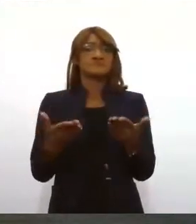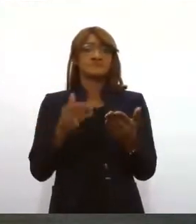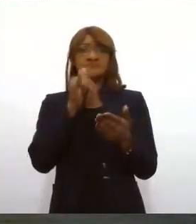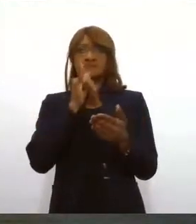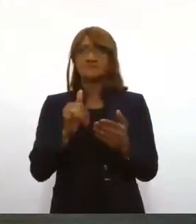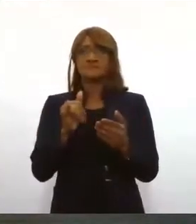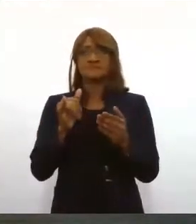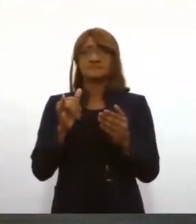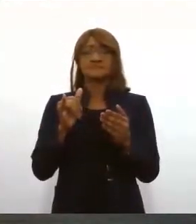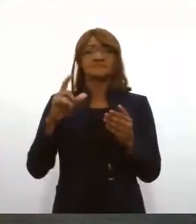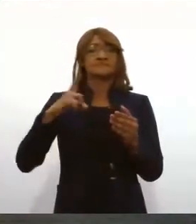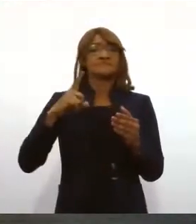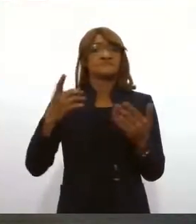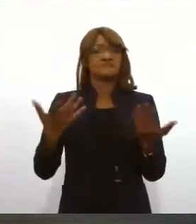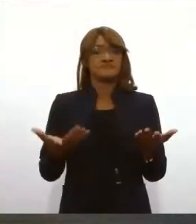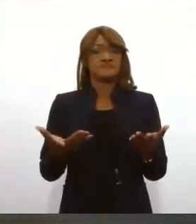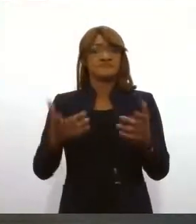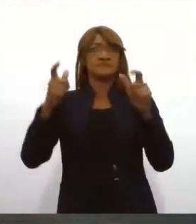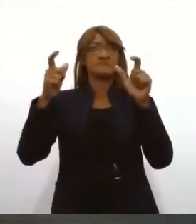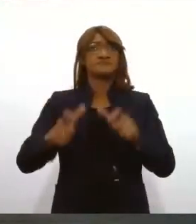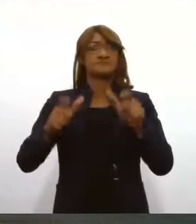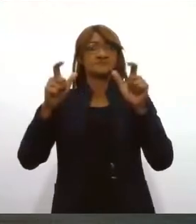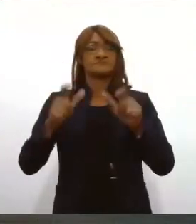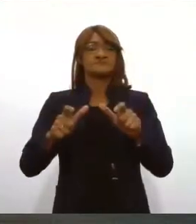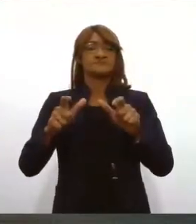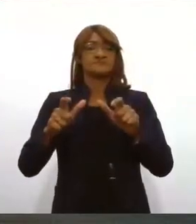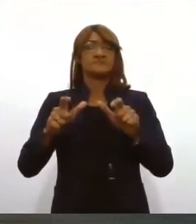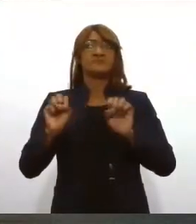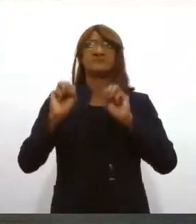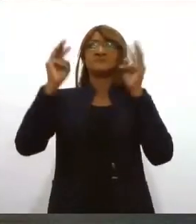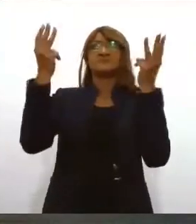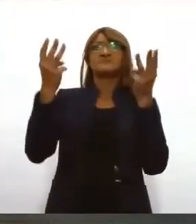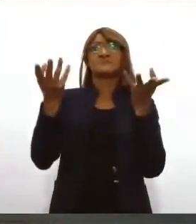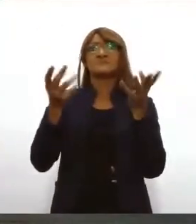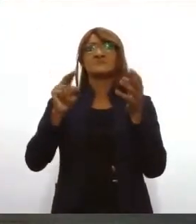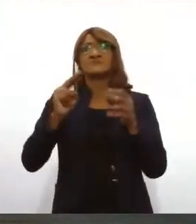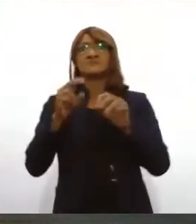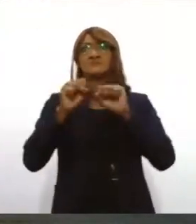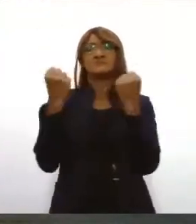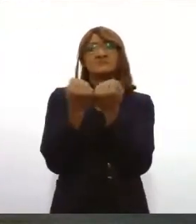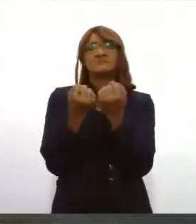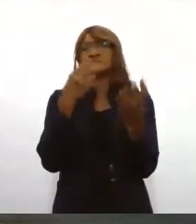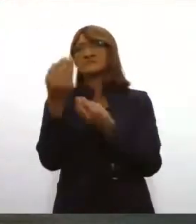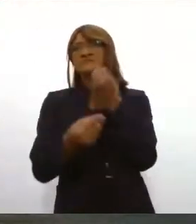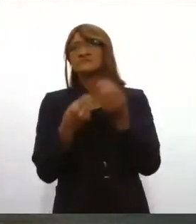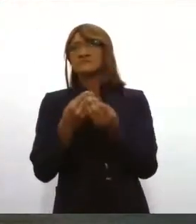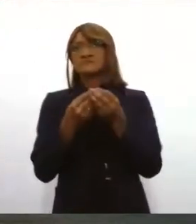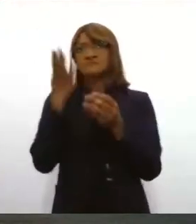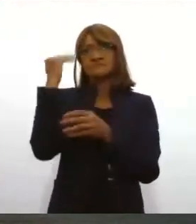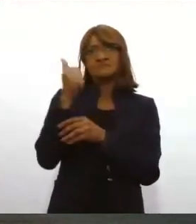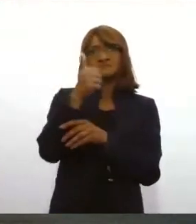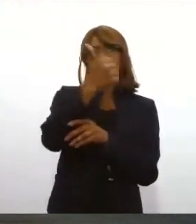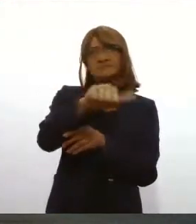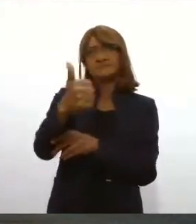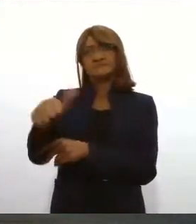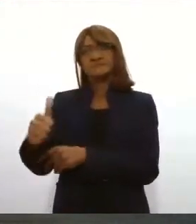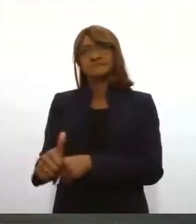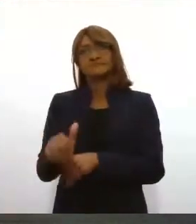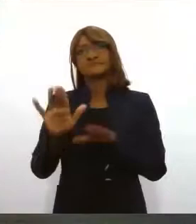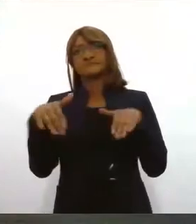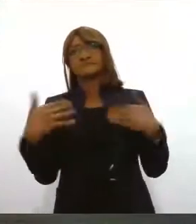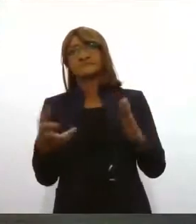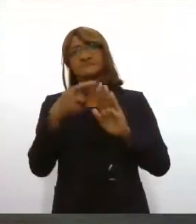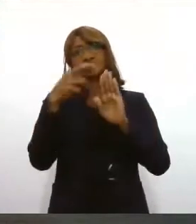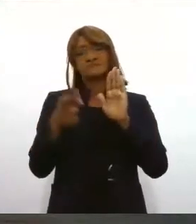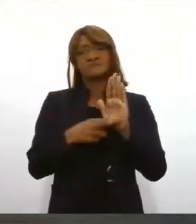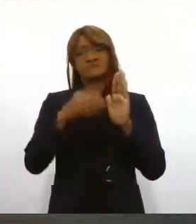eventos em lugares abertos, por exemplo, como é que vai ser possível controlar isso? Quais são as normas que vocês vão ter que